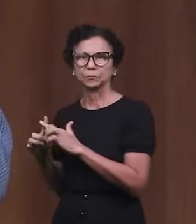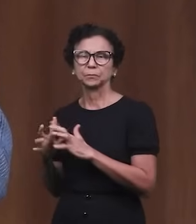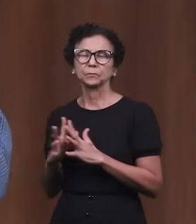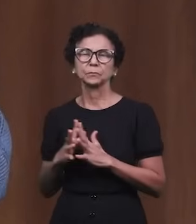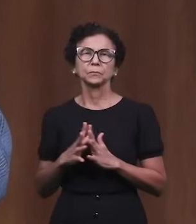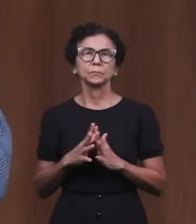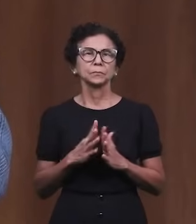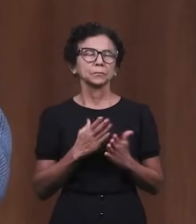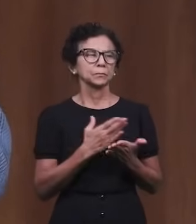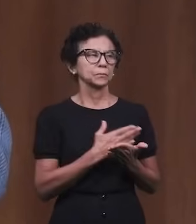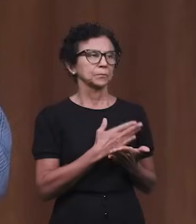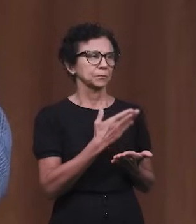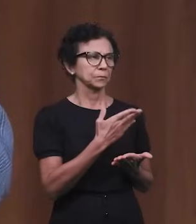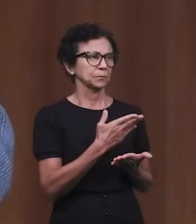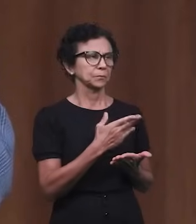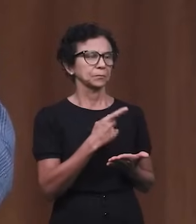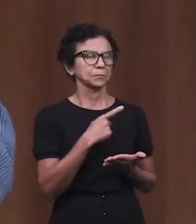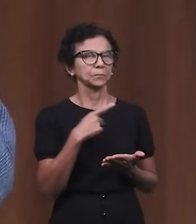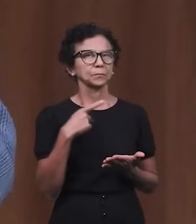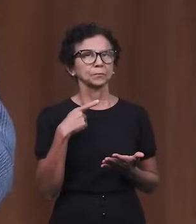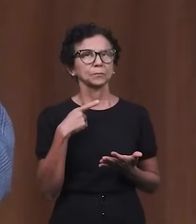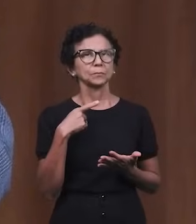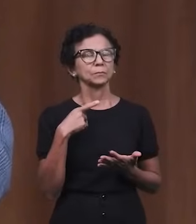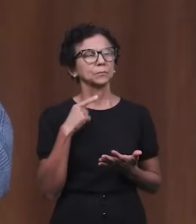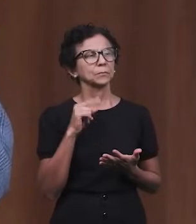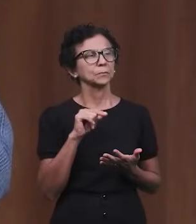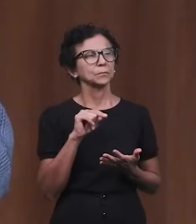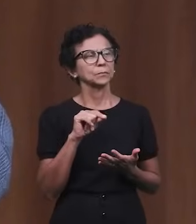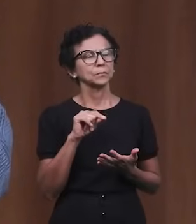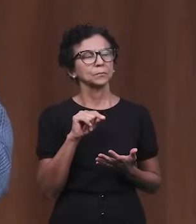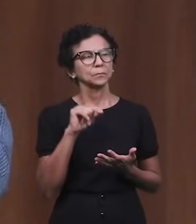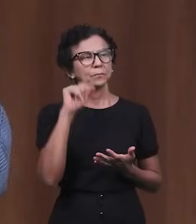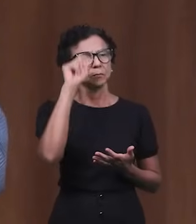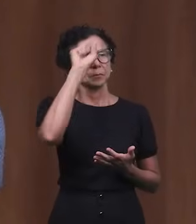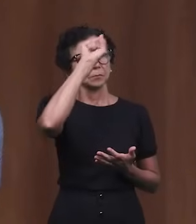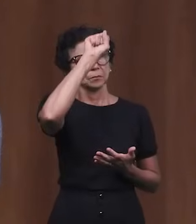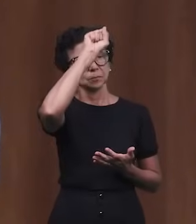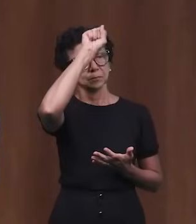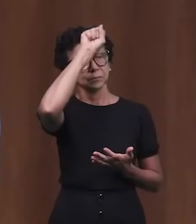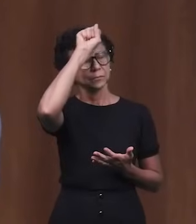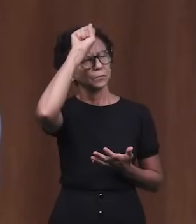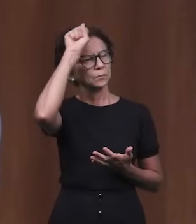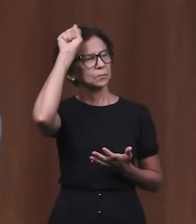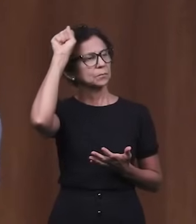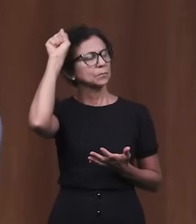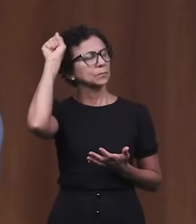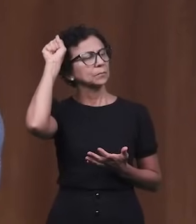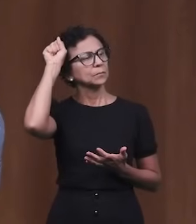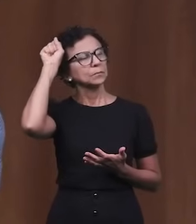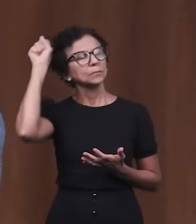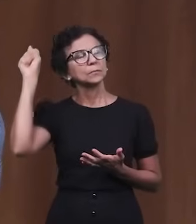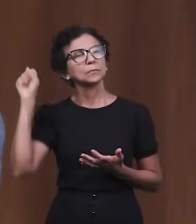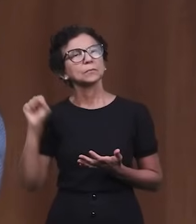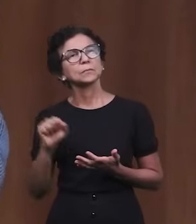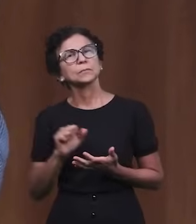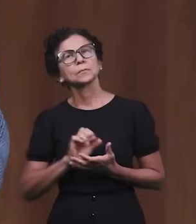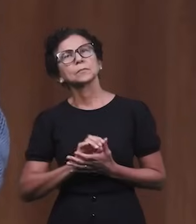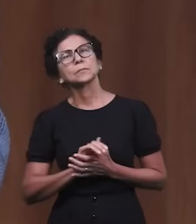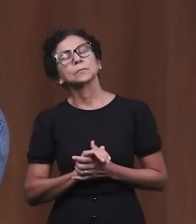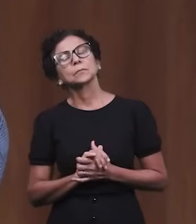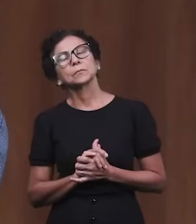com o Sérgio, né? Ô Sérgio, como é que você leva a sua igreja?